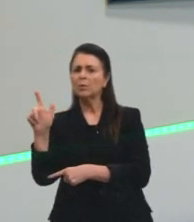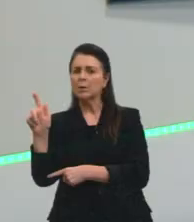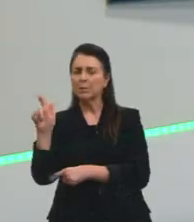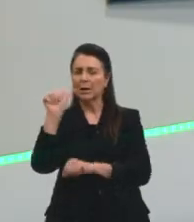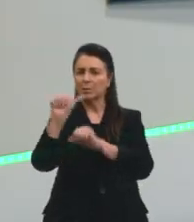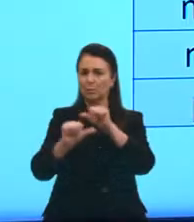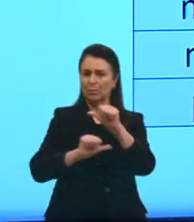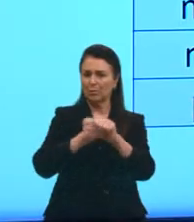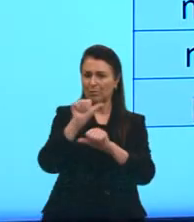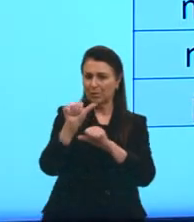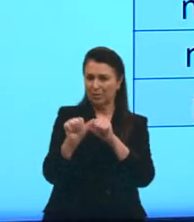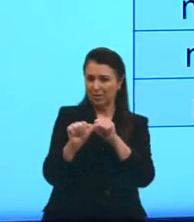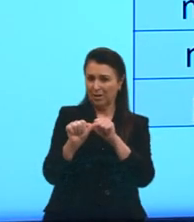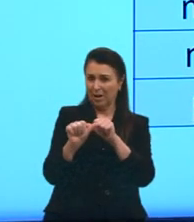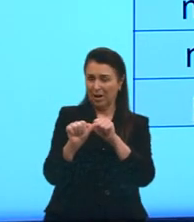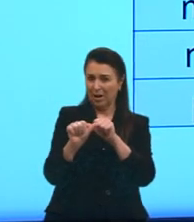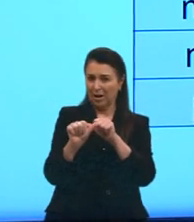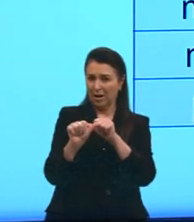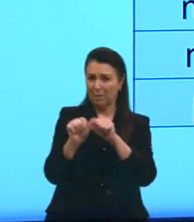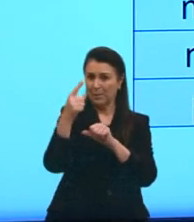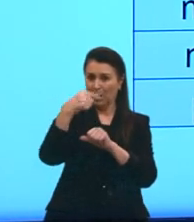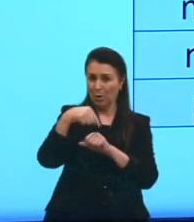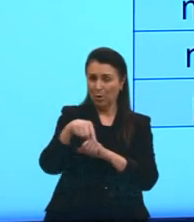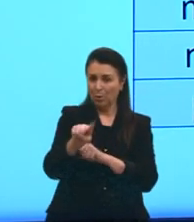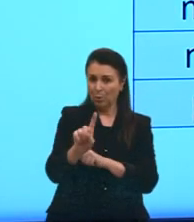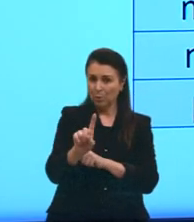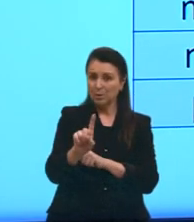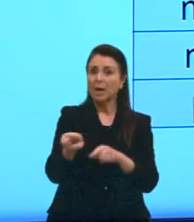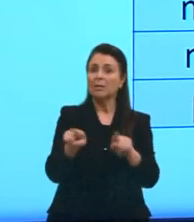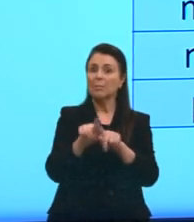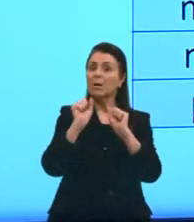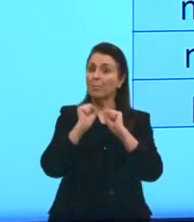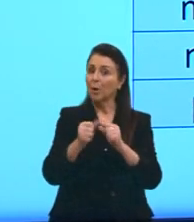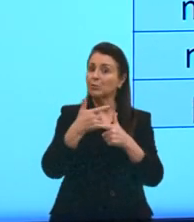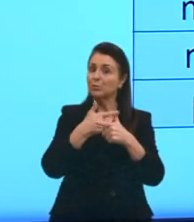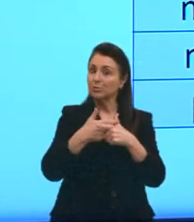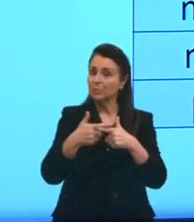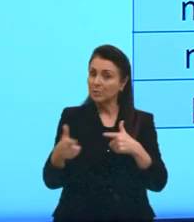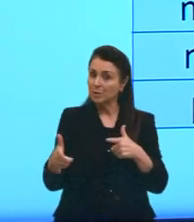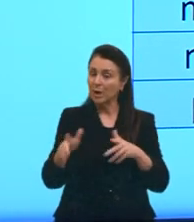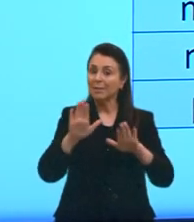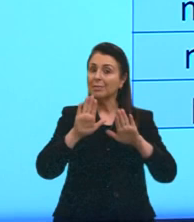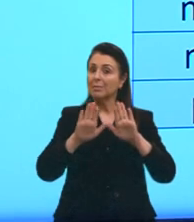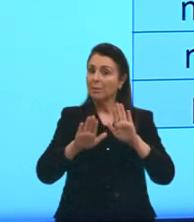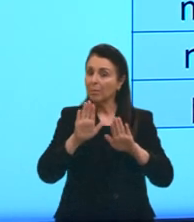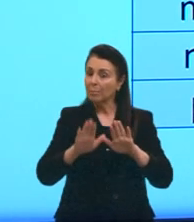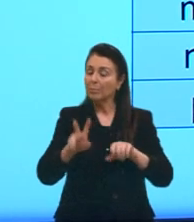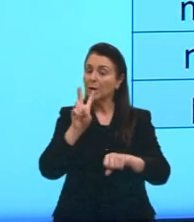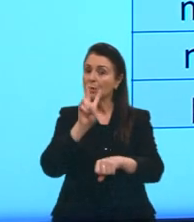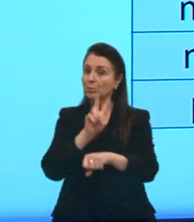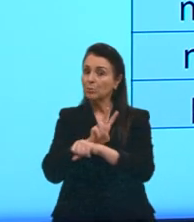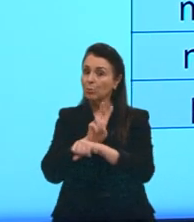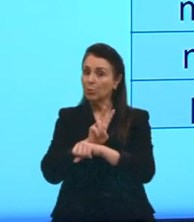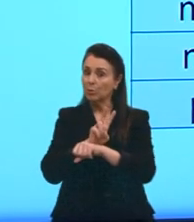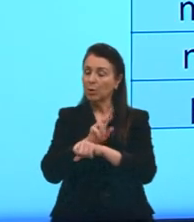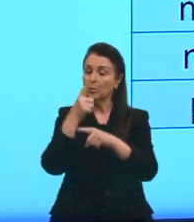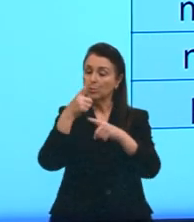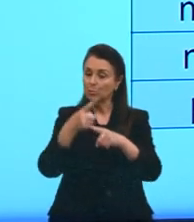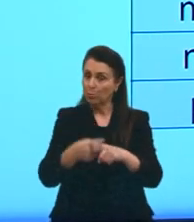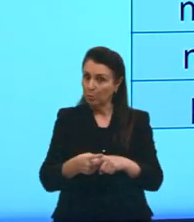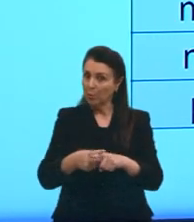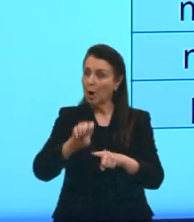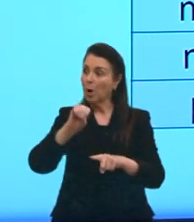de medida que está sendo utilizada daí é dividido tá então tomem cuidado nessa nessa conversão que eu coloquei aqui